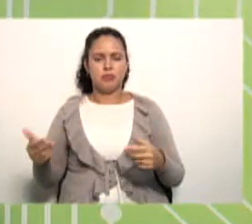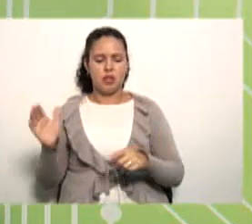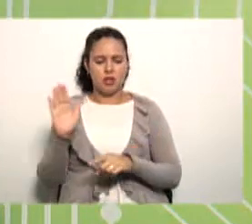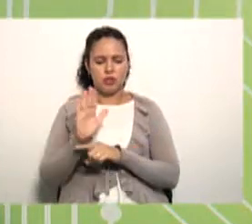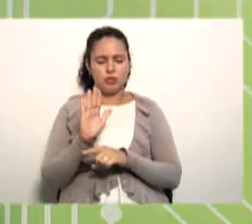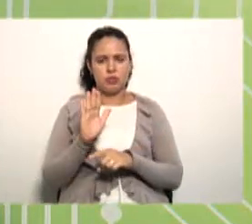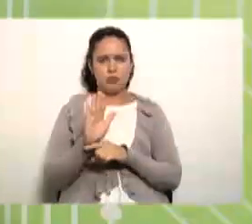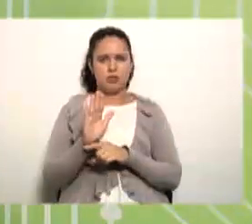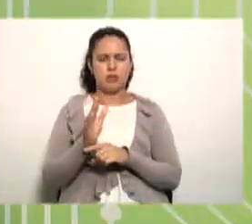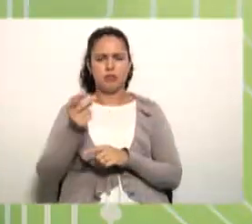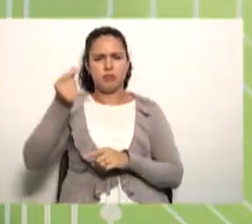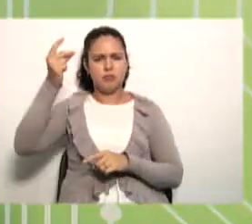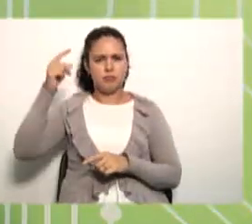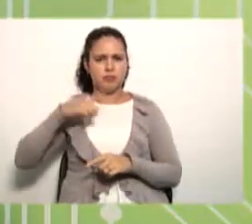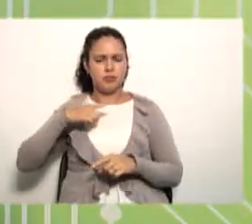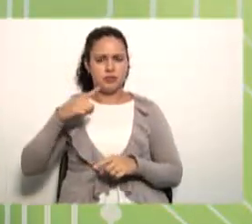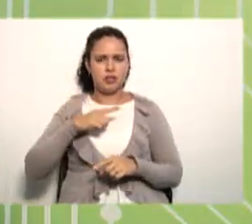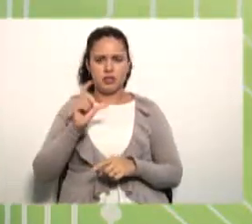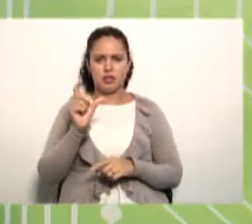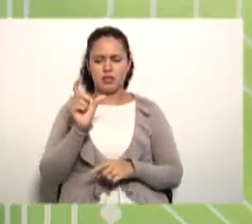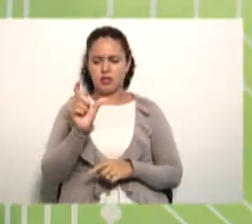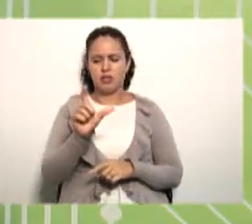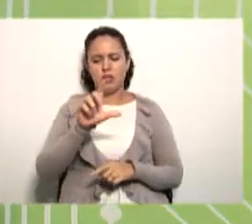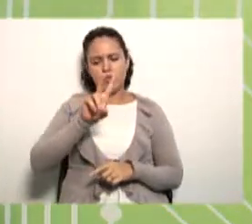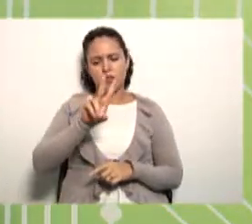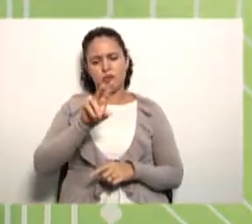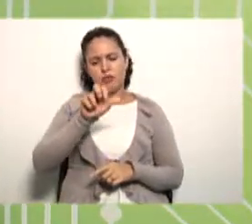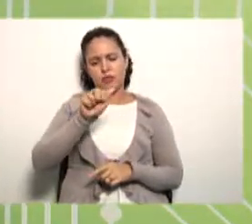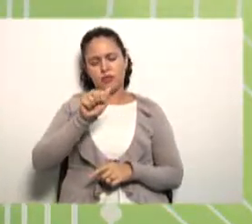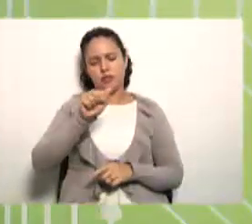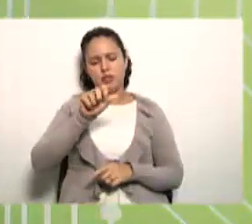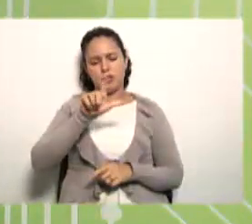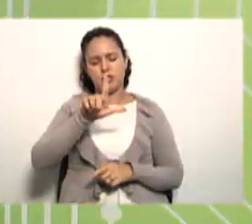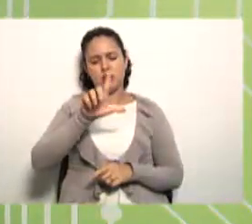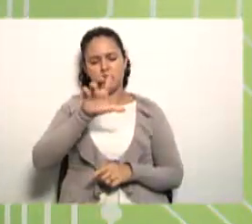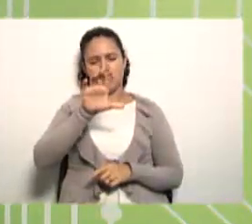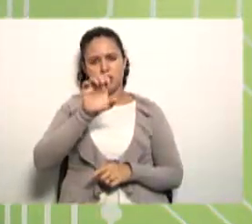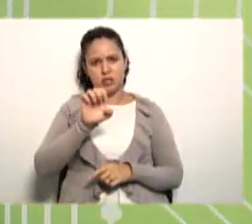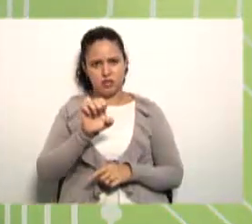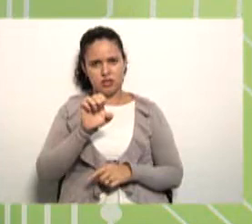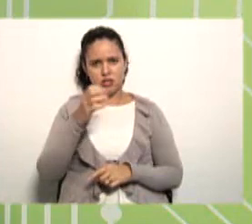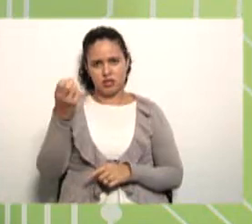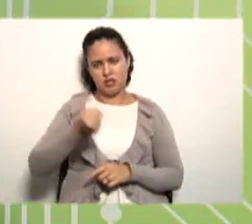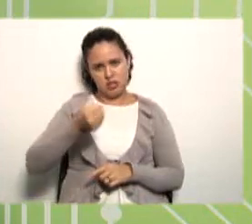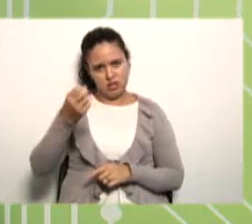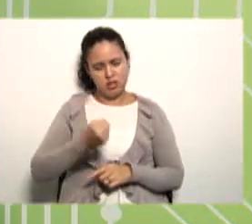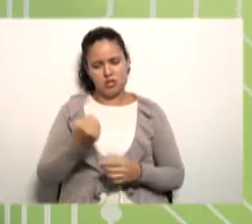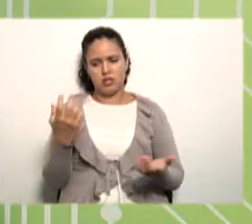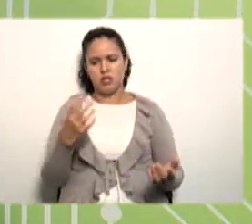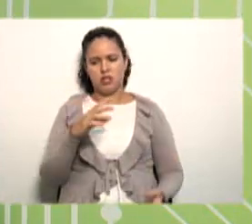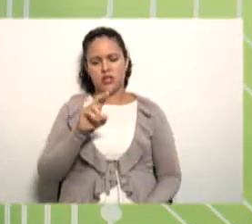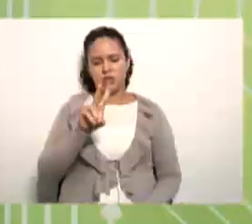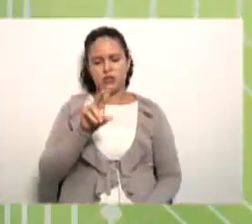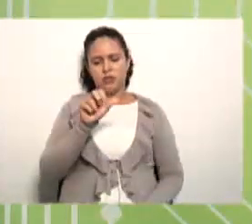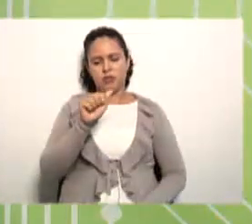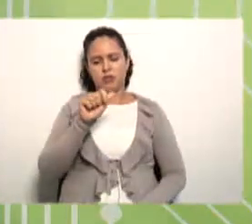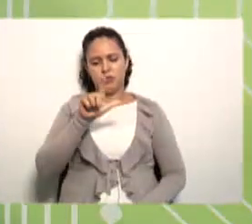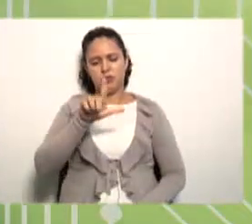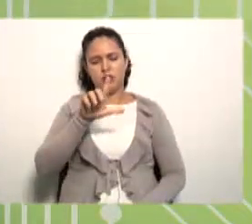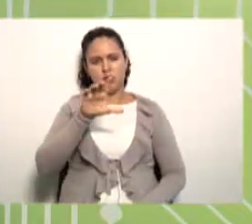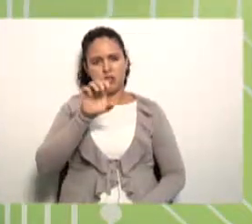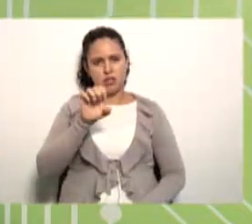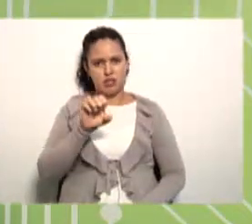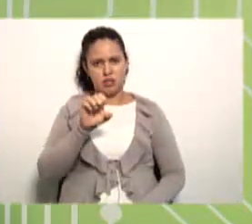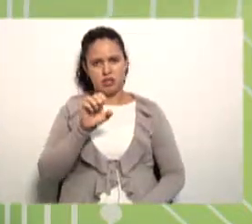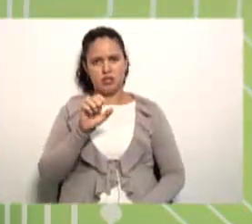Tínhamos Vale Leite, onde as pessoas tinham acesso à aquisição de leite. Tínhamos acesso à bolsa que davam direito à cesta básica,